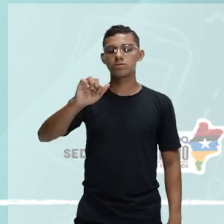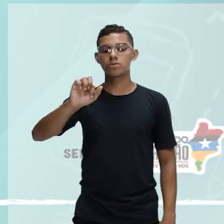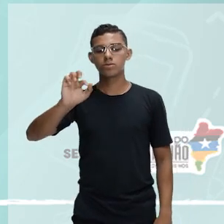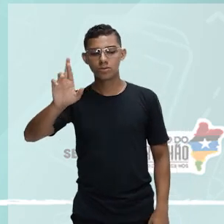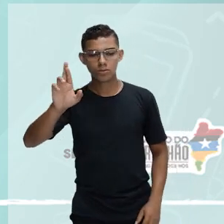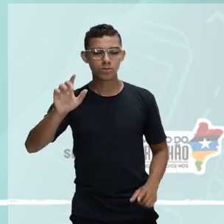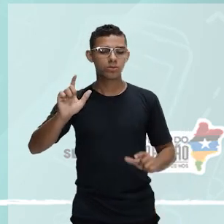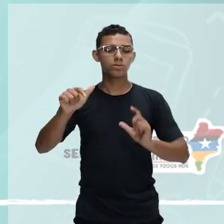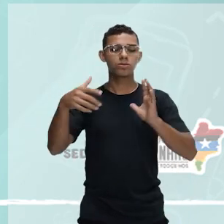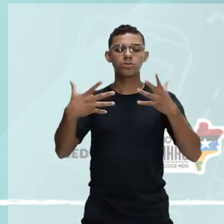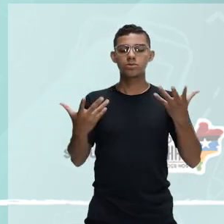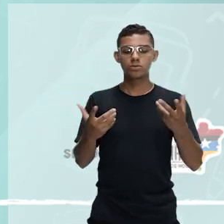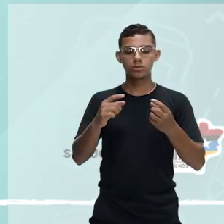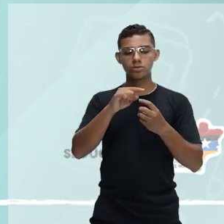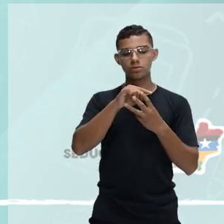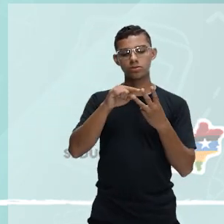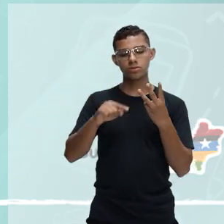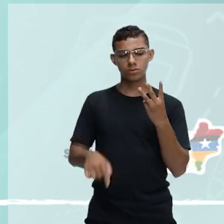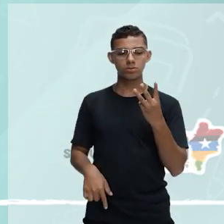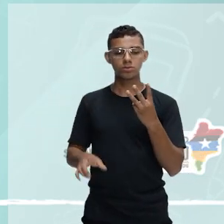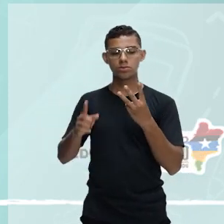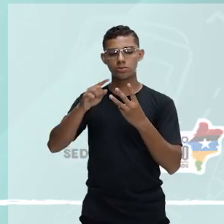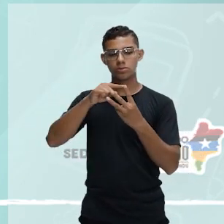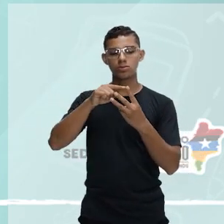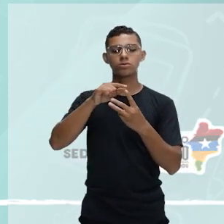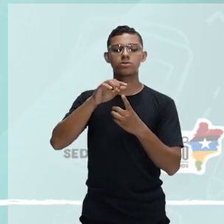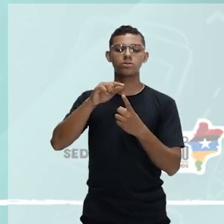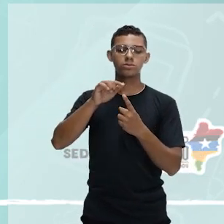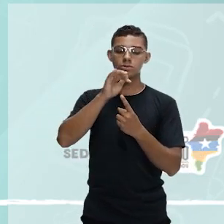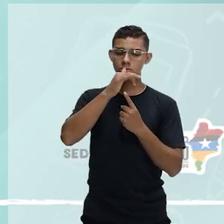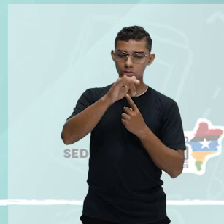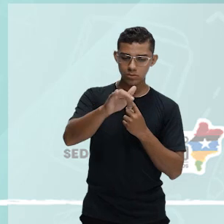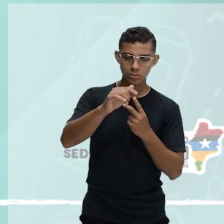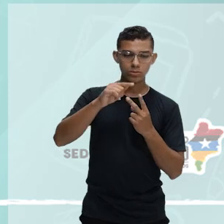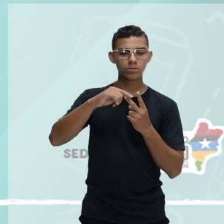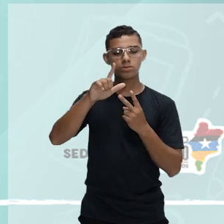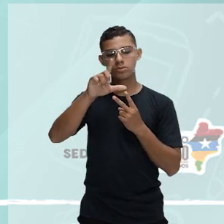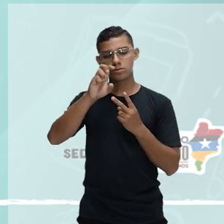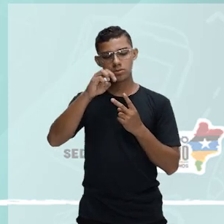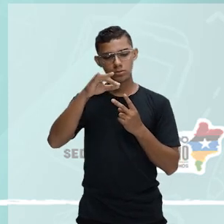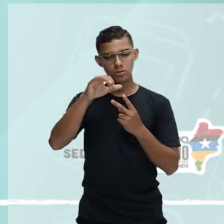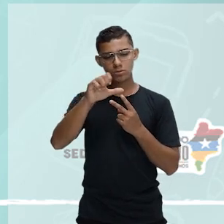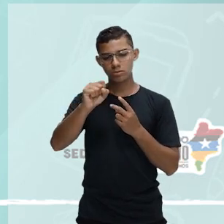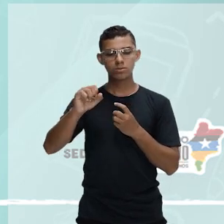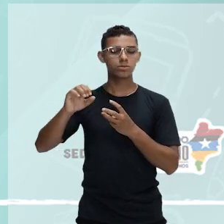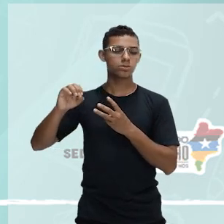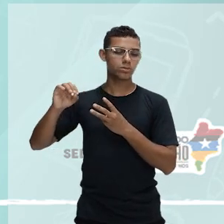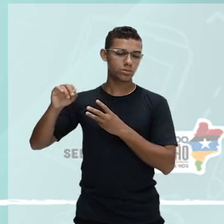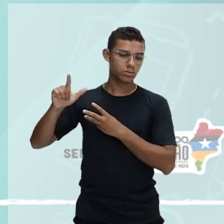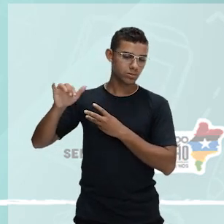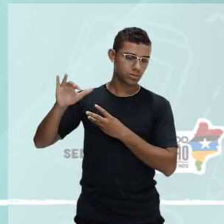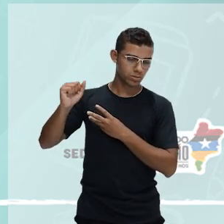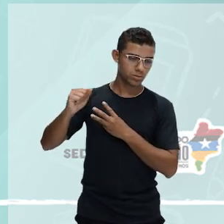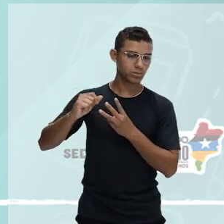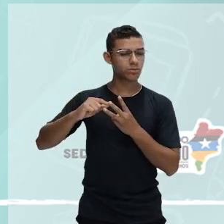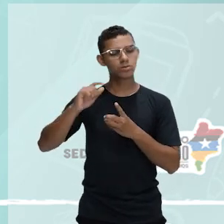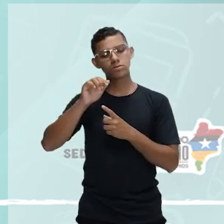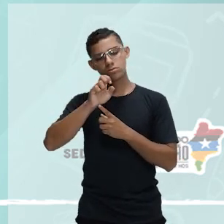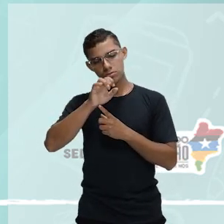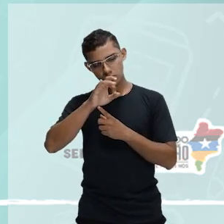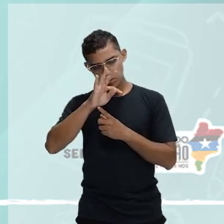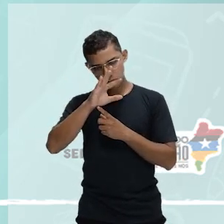energia. Então, quais são esses? Né? Letra A, elétrica, luminosa e eólica. Letra B, elétrica, eólica e